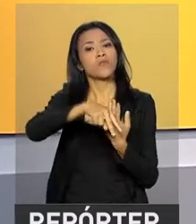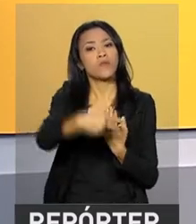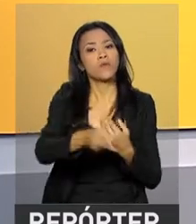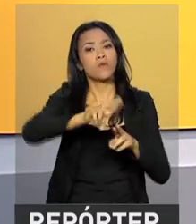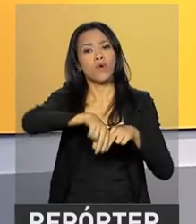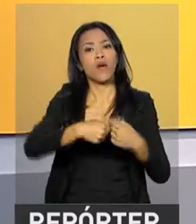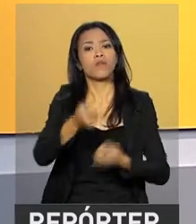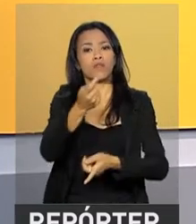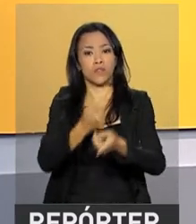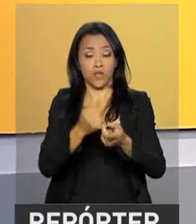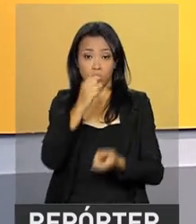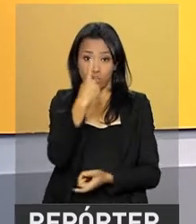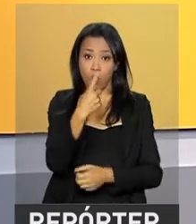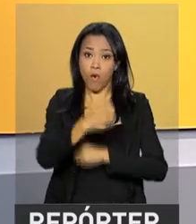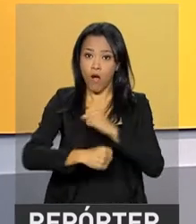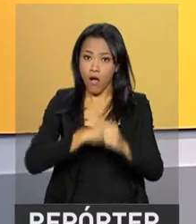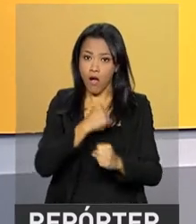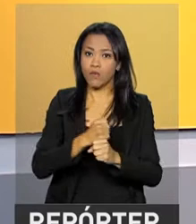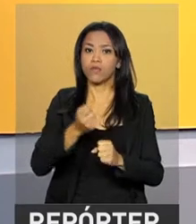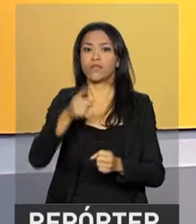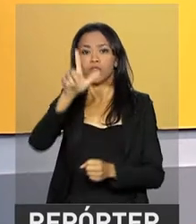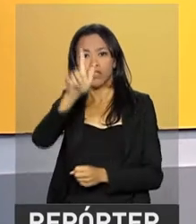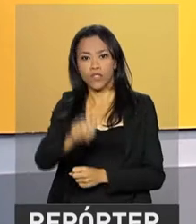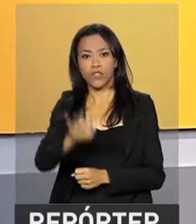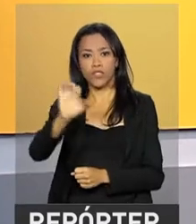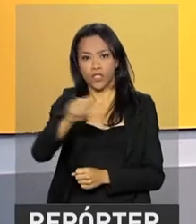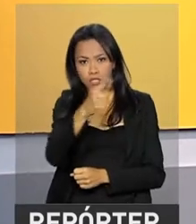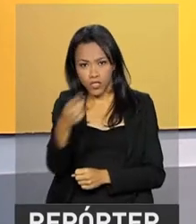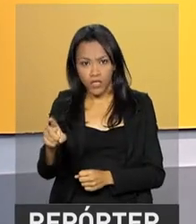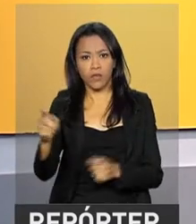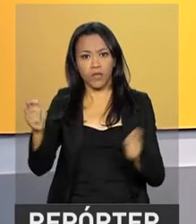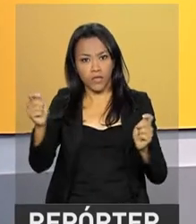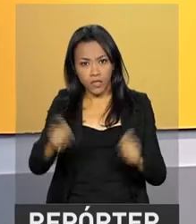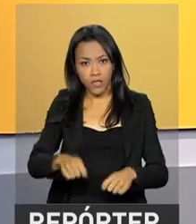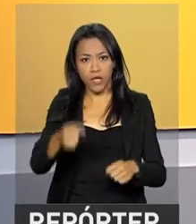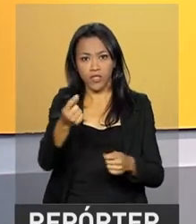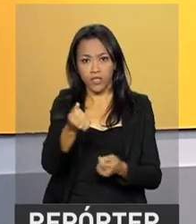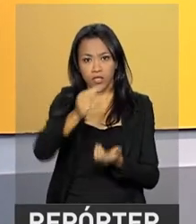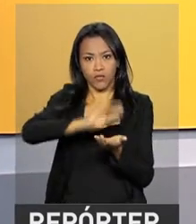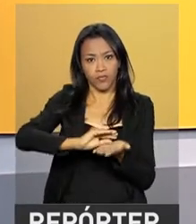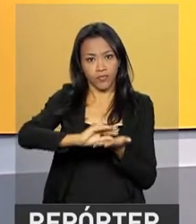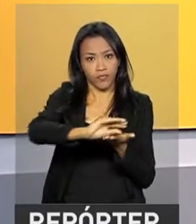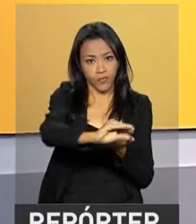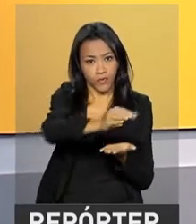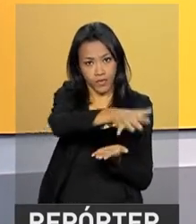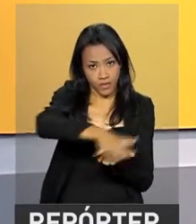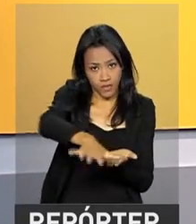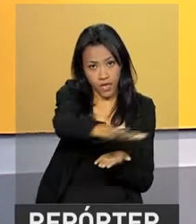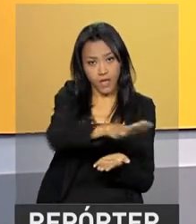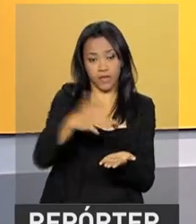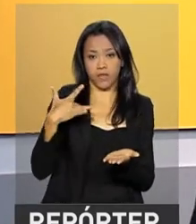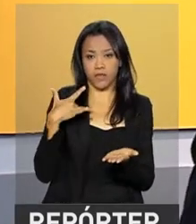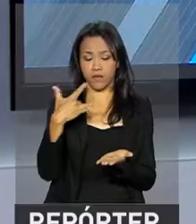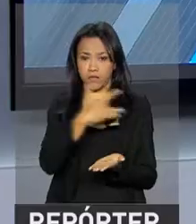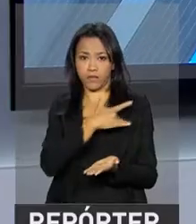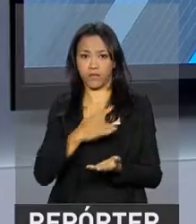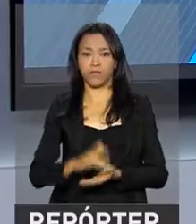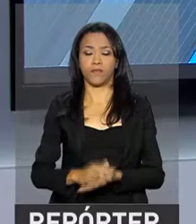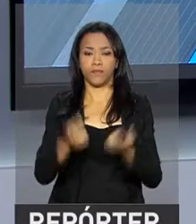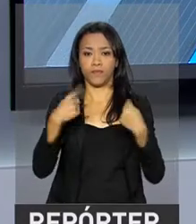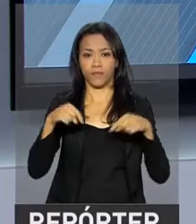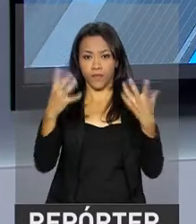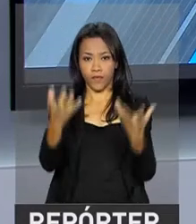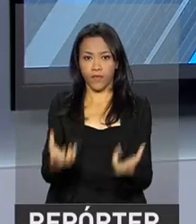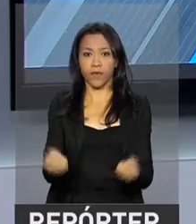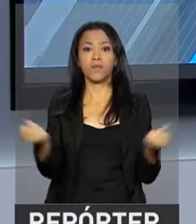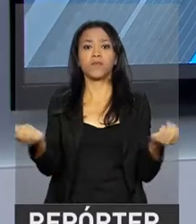ano de gestão que possibilita reinvestir recursos nos serviços de saúde e vamos